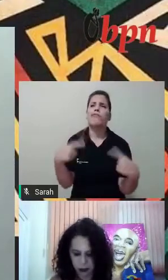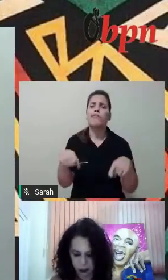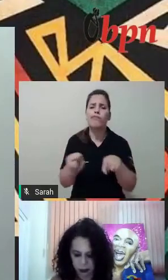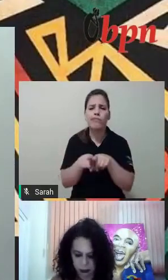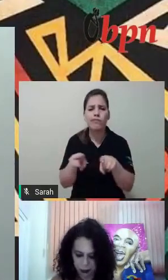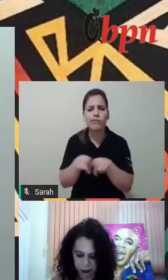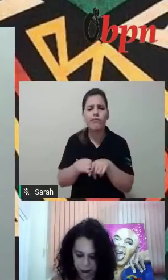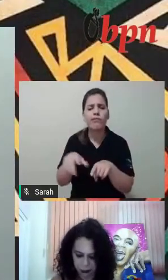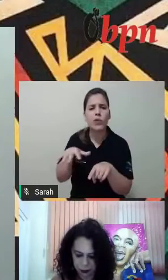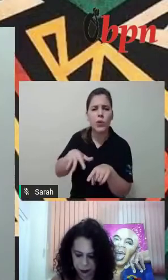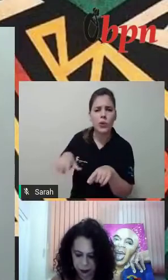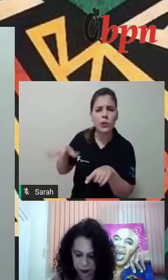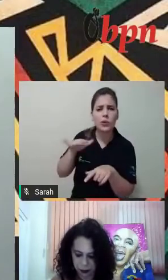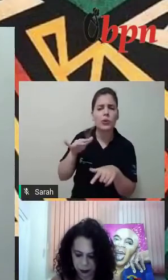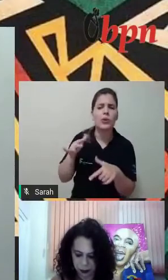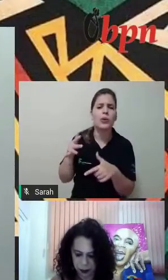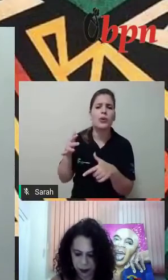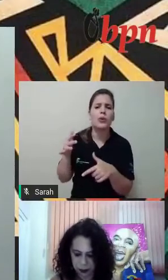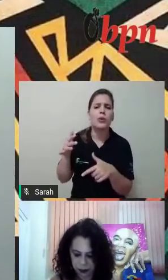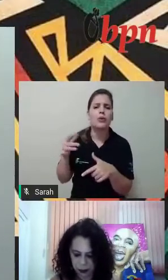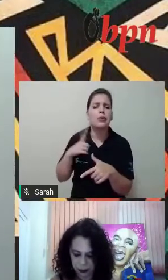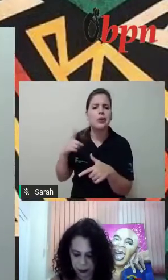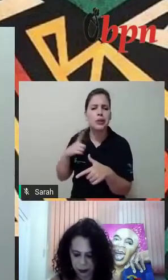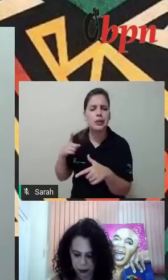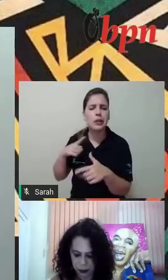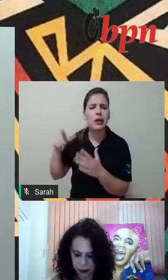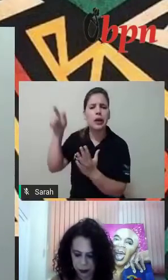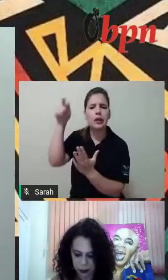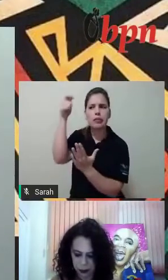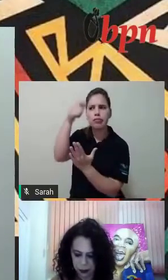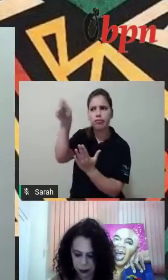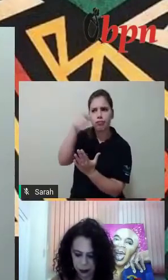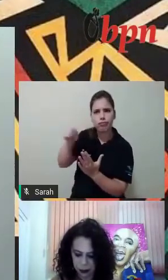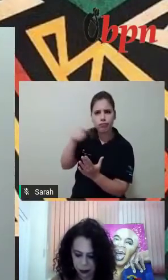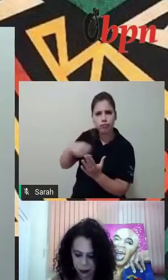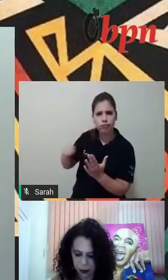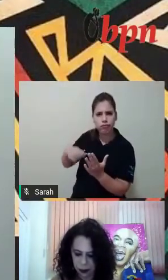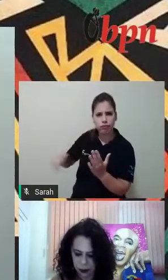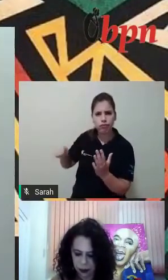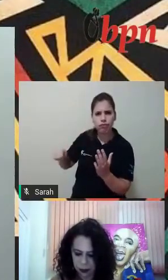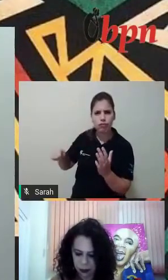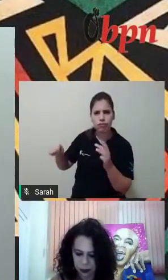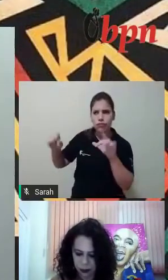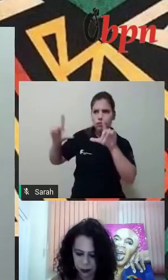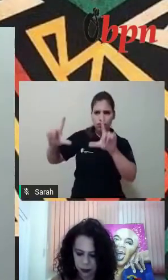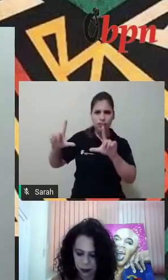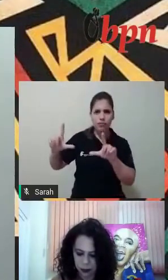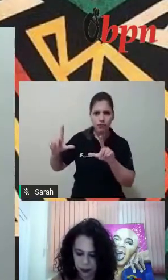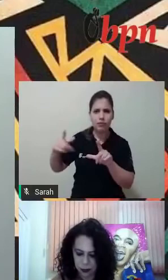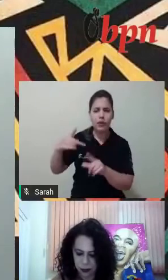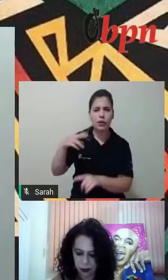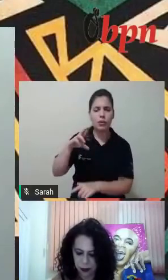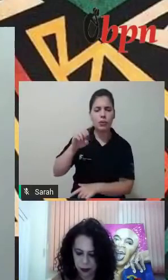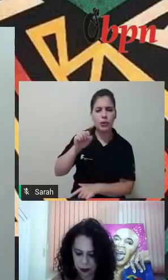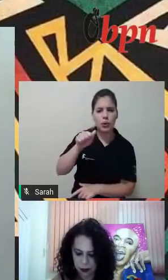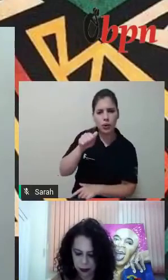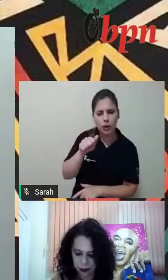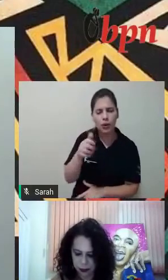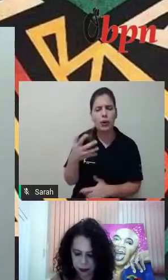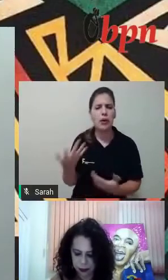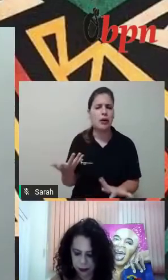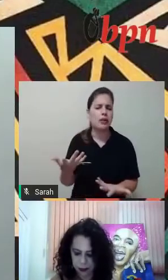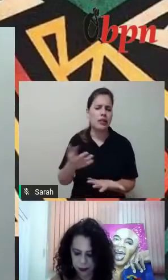trabalha com prosa, o pessoal do slam, tem uma